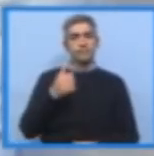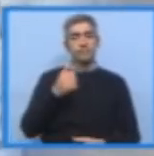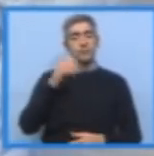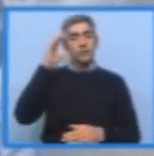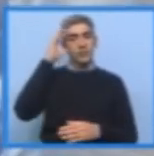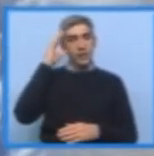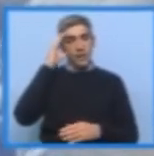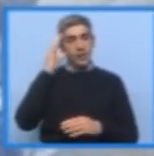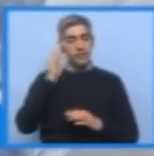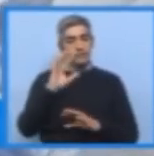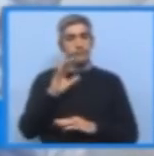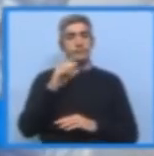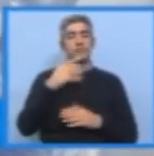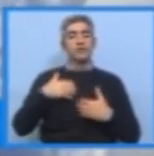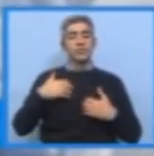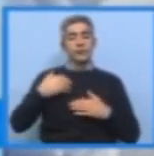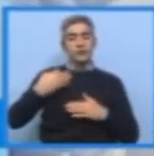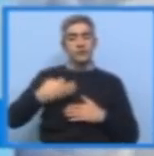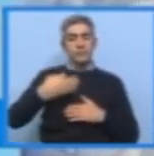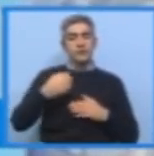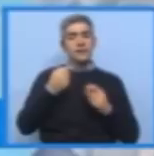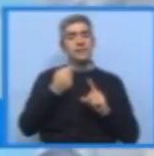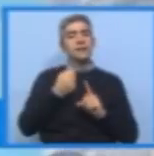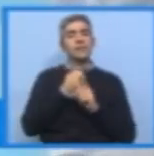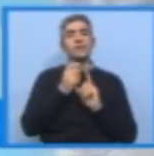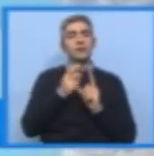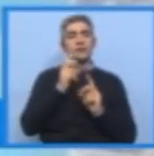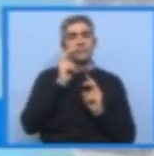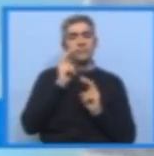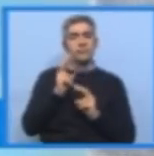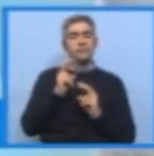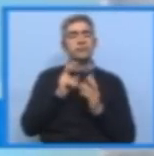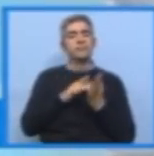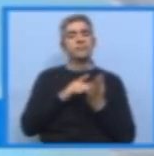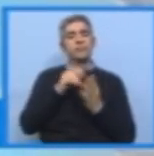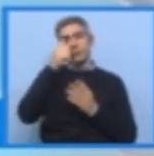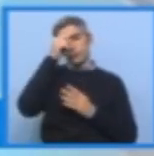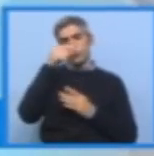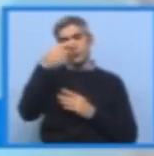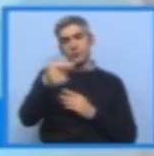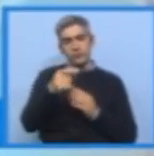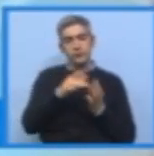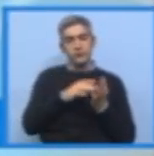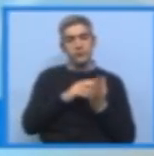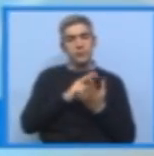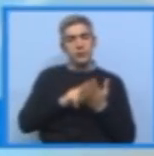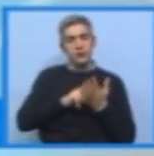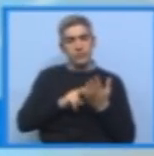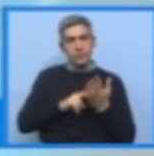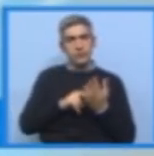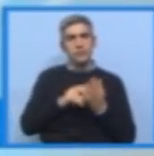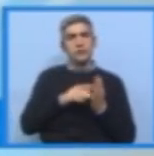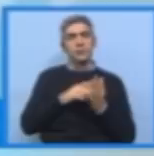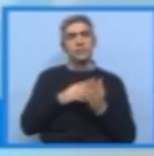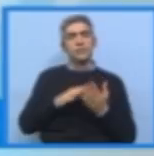Olá, muito boa tarde. Em cada sexta-feira o desafio passa pelo olhar em torno da liturgia do próximo domingo. É um dia em que a